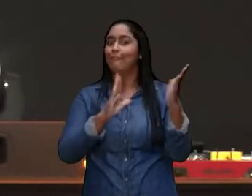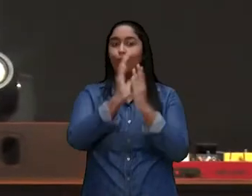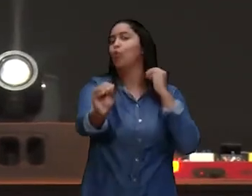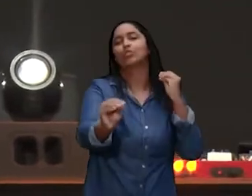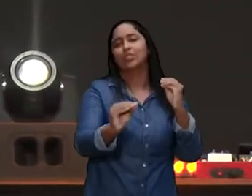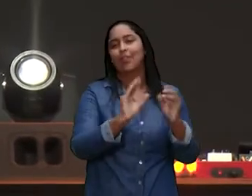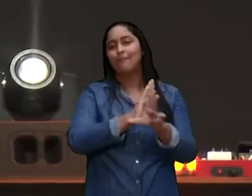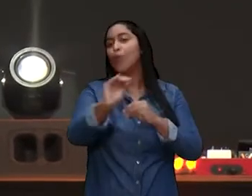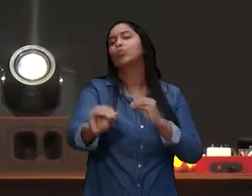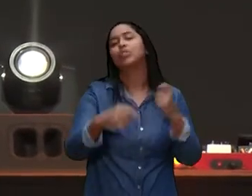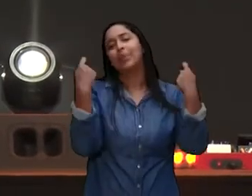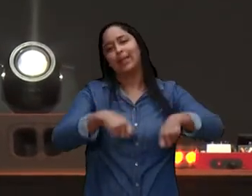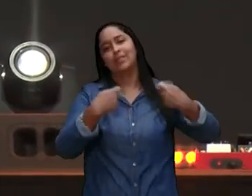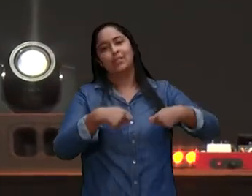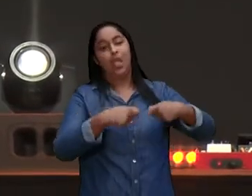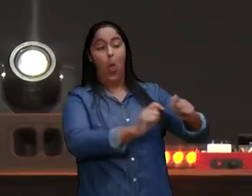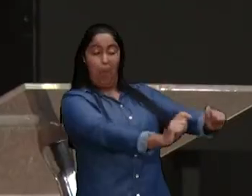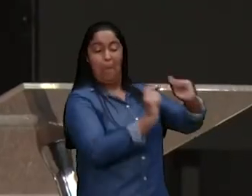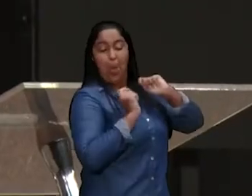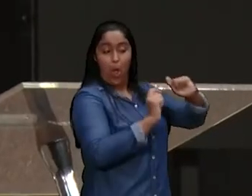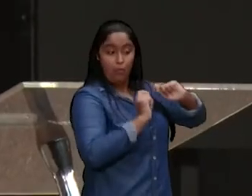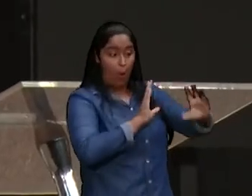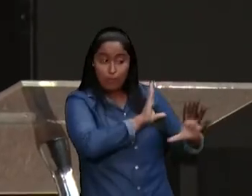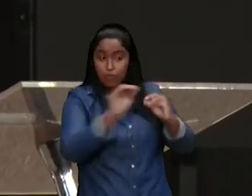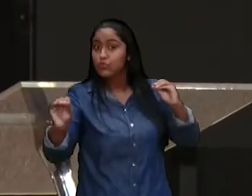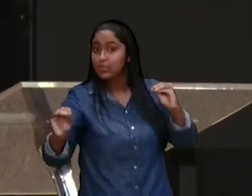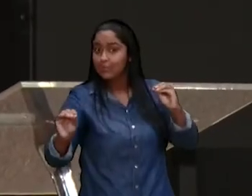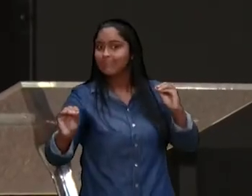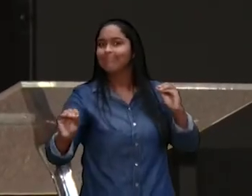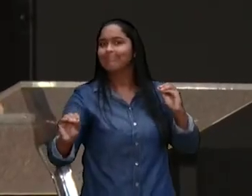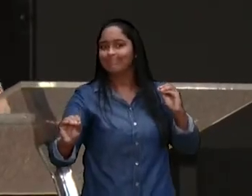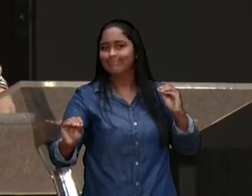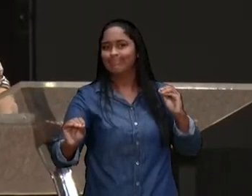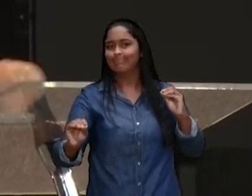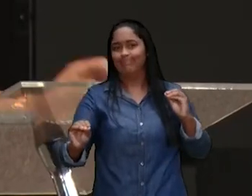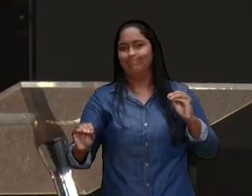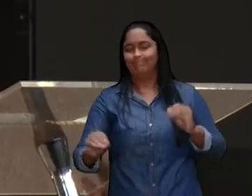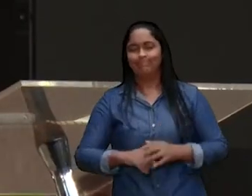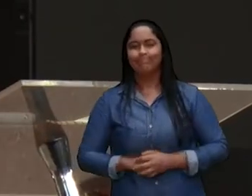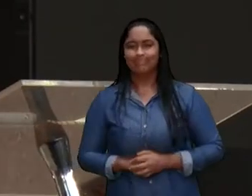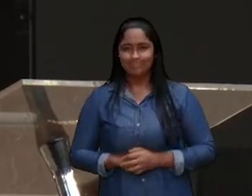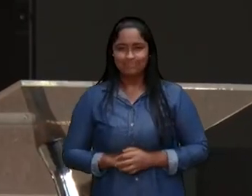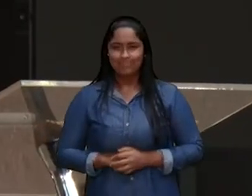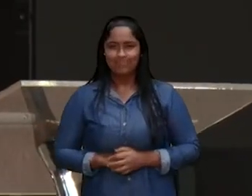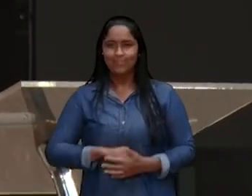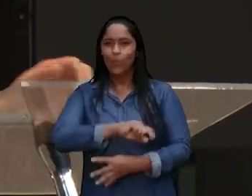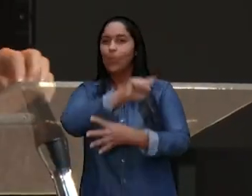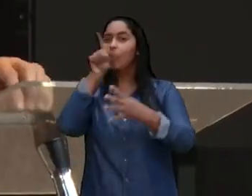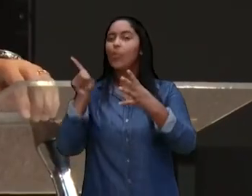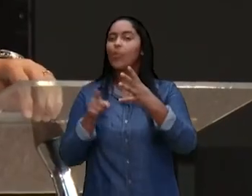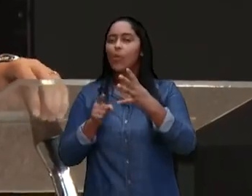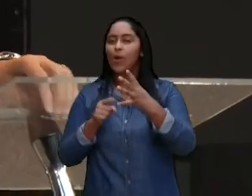que está promovendo demônio na tua vida e quanta coisa que a gente vê nesse texto é que a